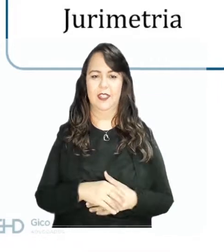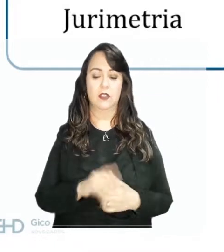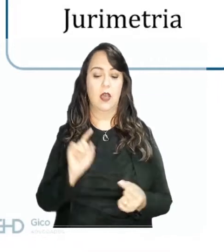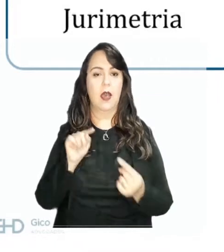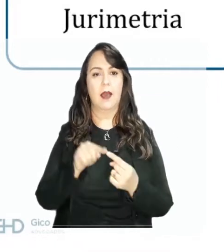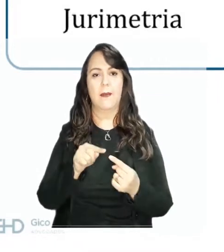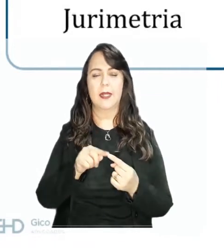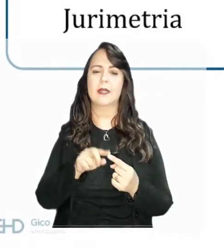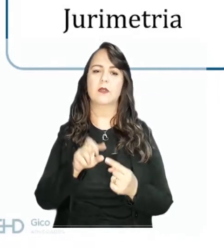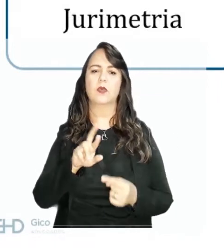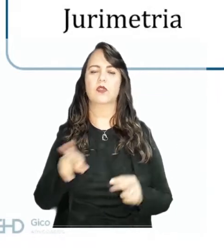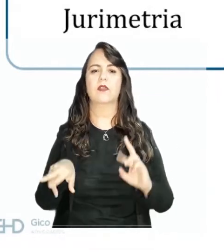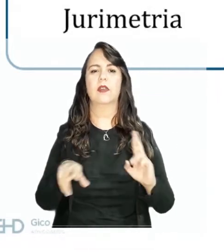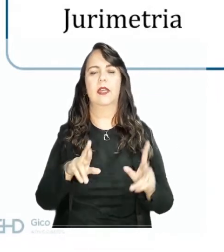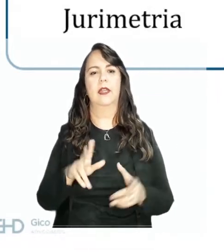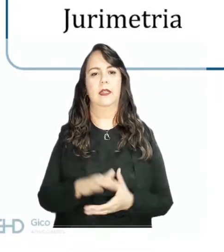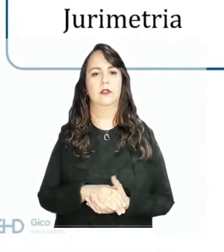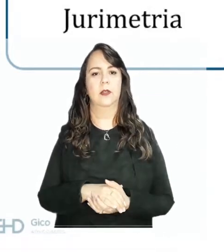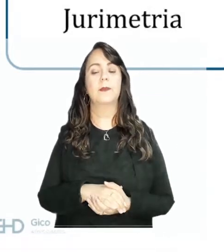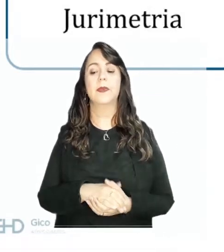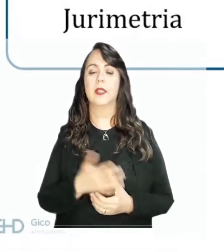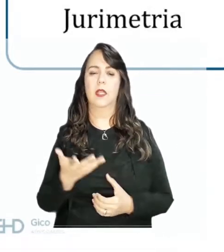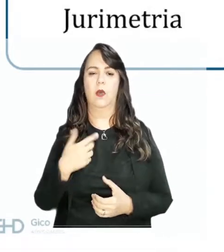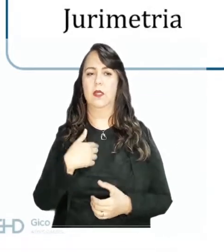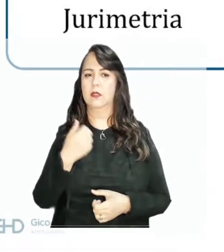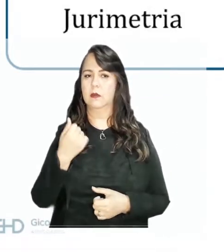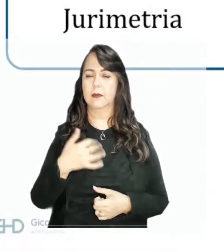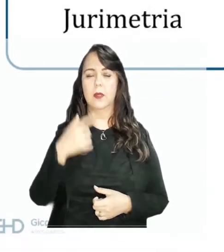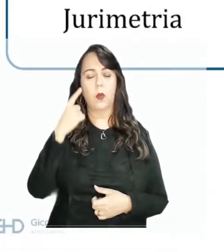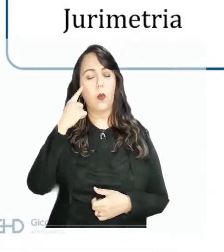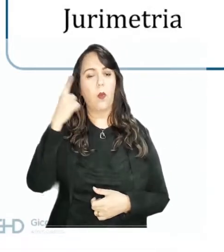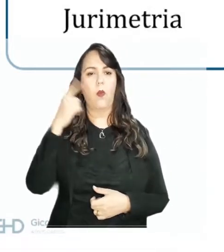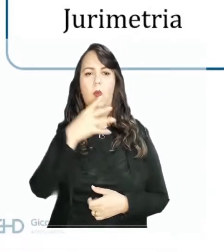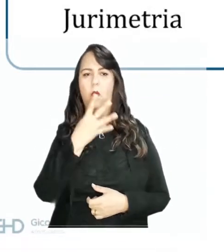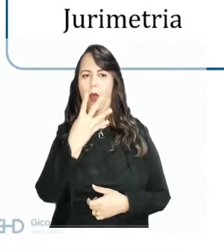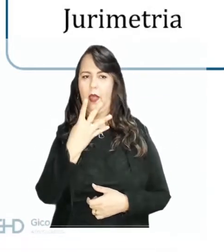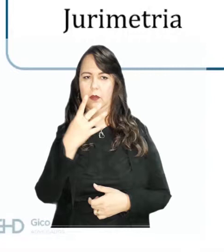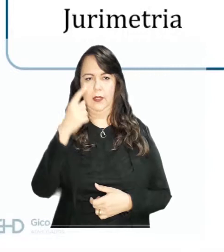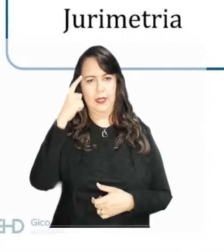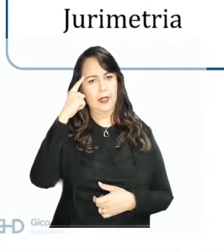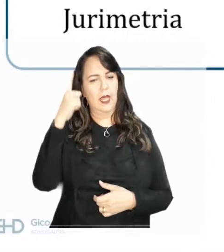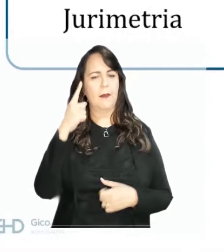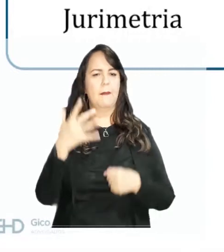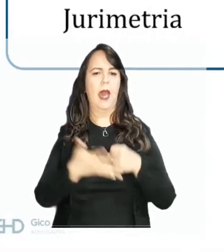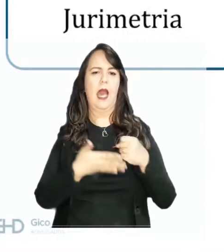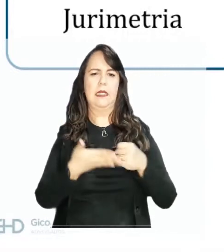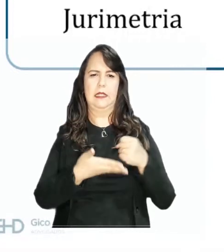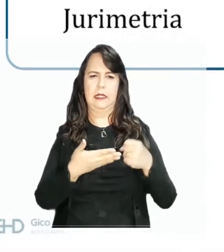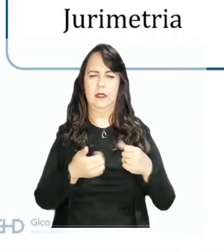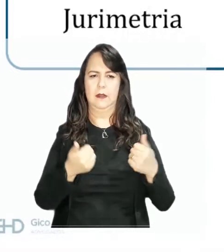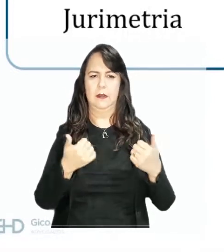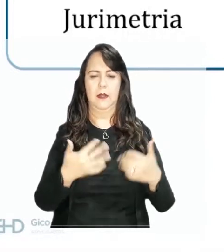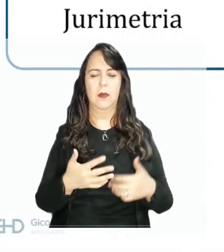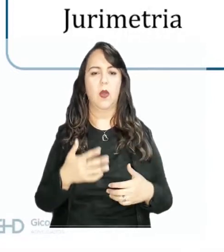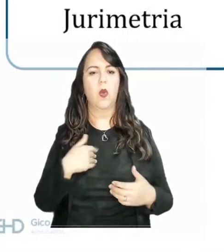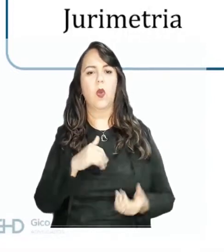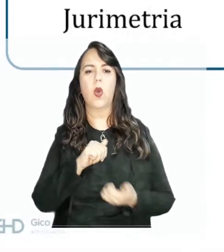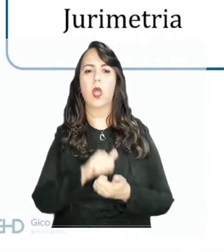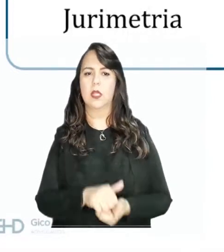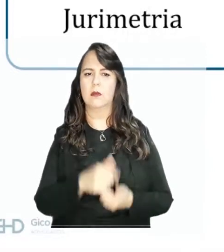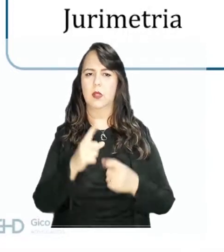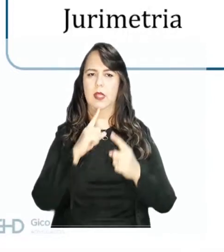trouxe 4 ideias básicas para contribuir para o nosso debate, que é a análise econômica do